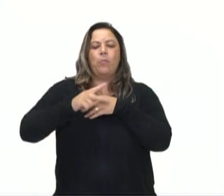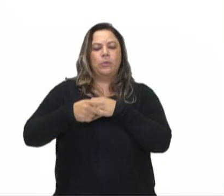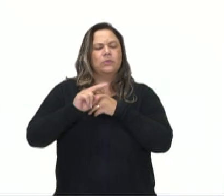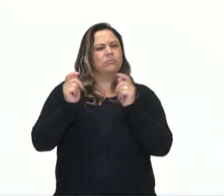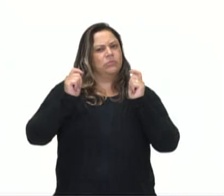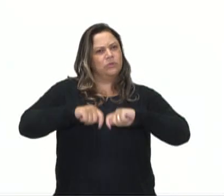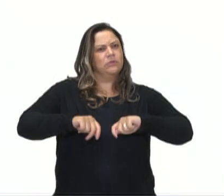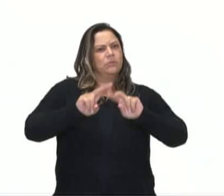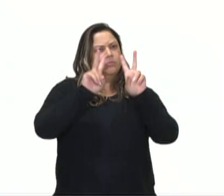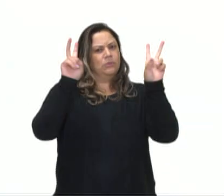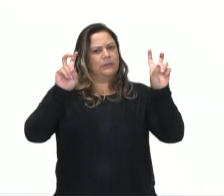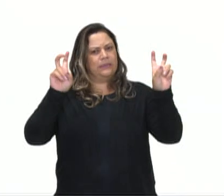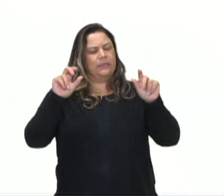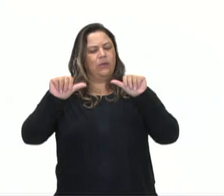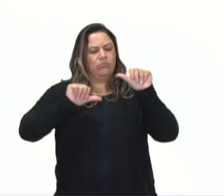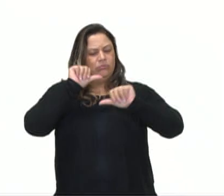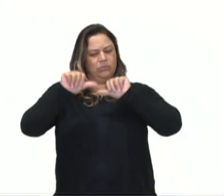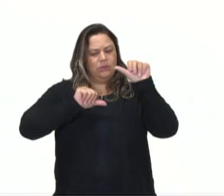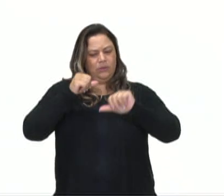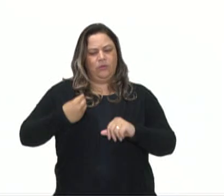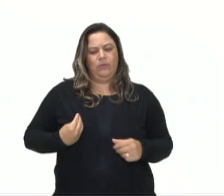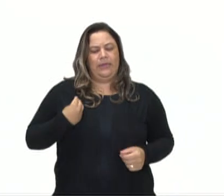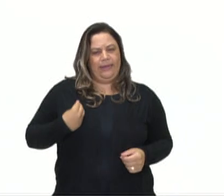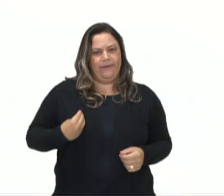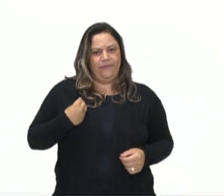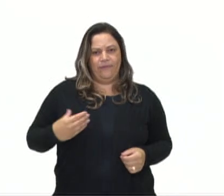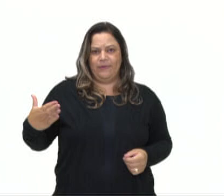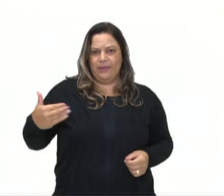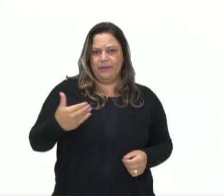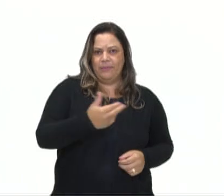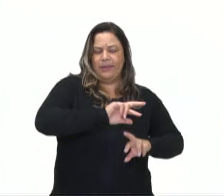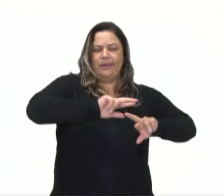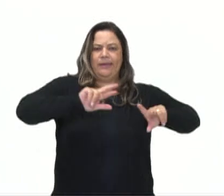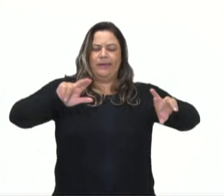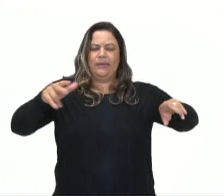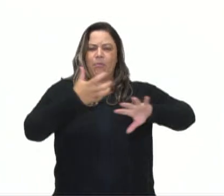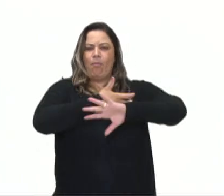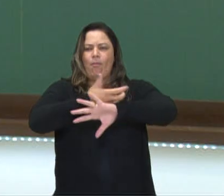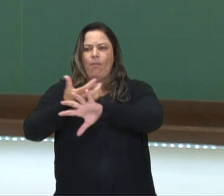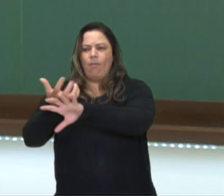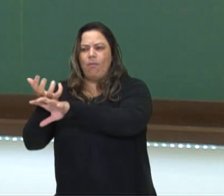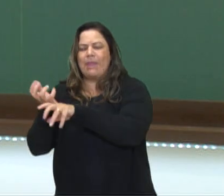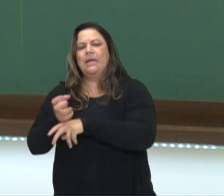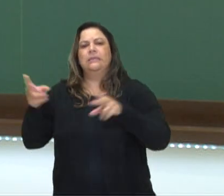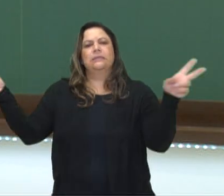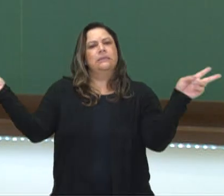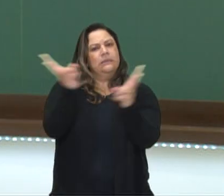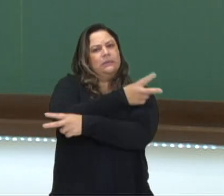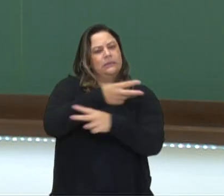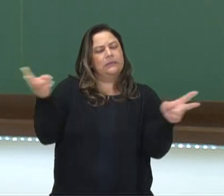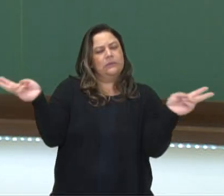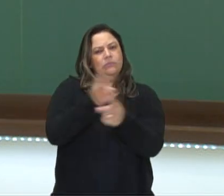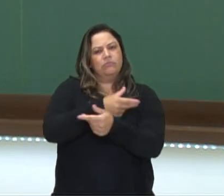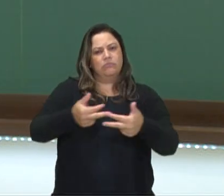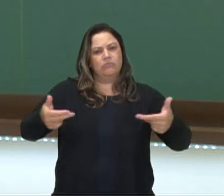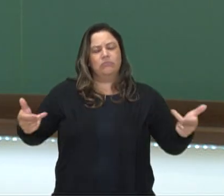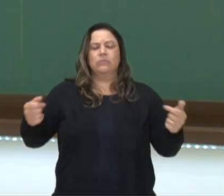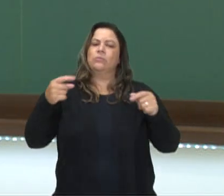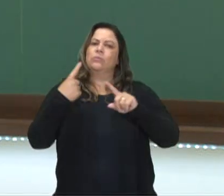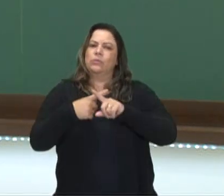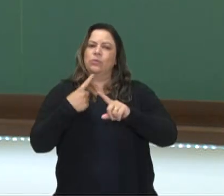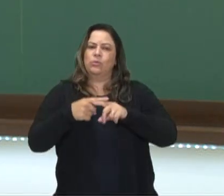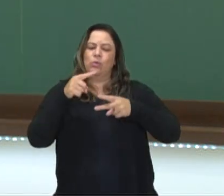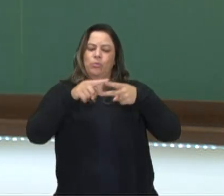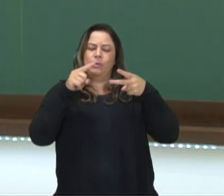alteração da vida marinha, o aumento das chuvas, secas, tempestades, entre outros, pois esses fenômenos, tanto o El Niño quanto o